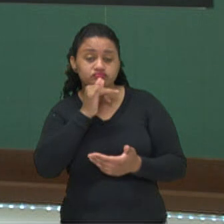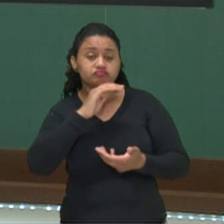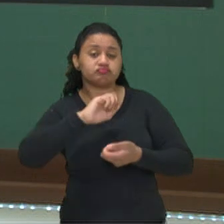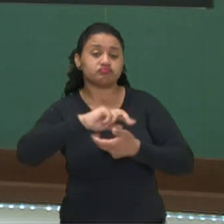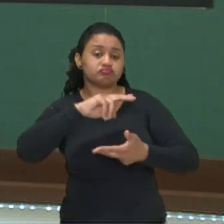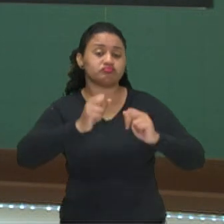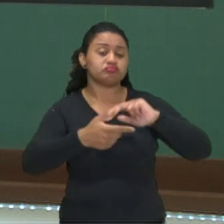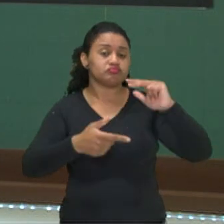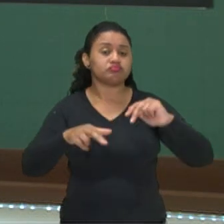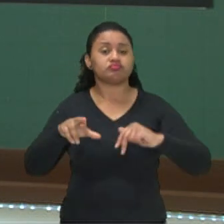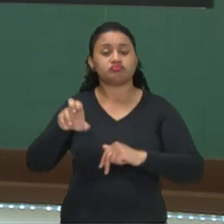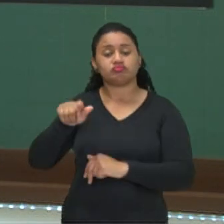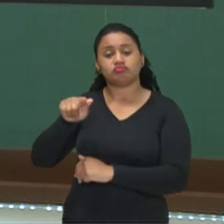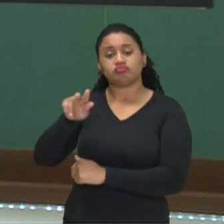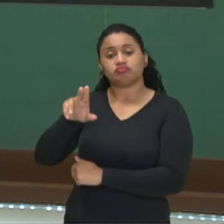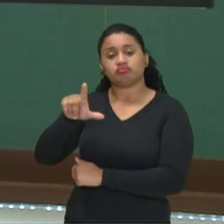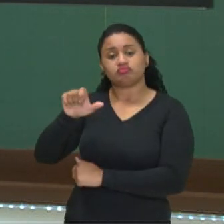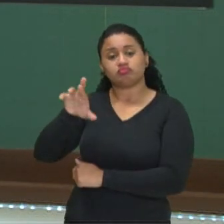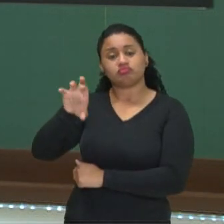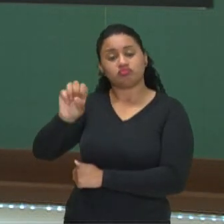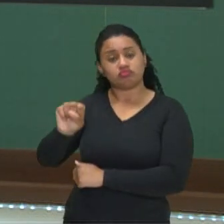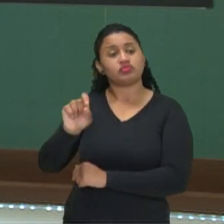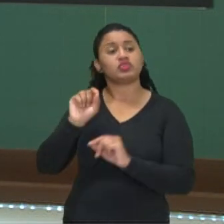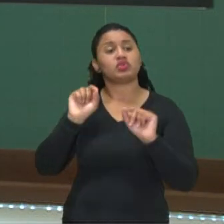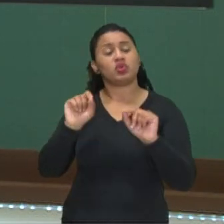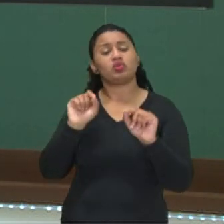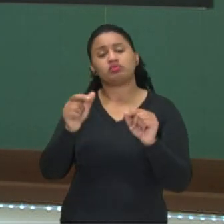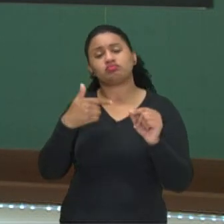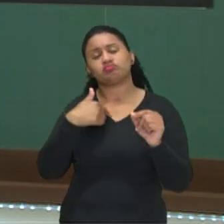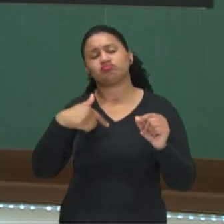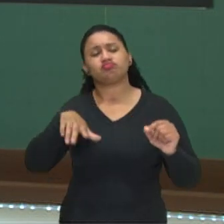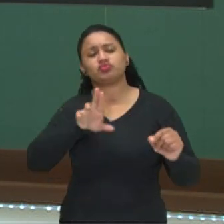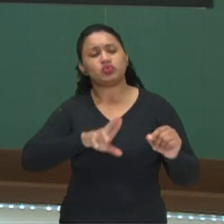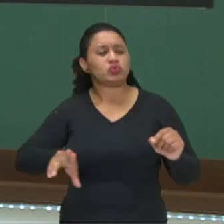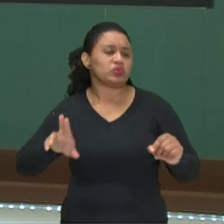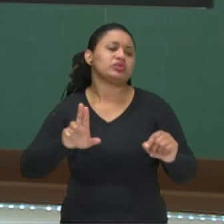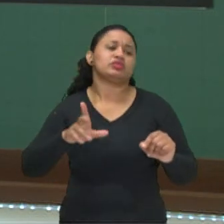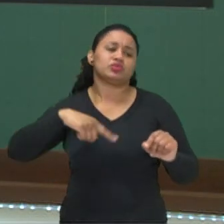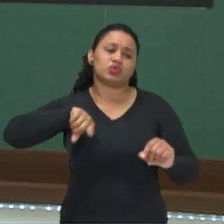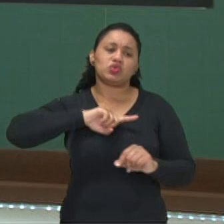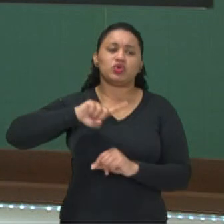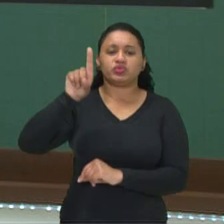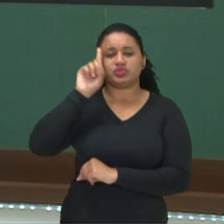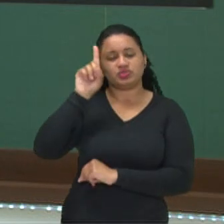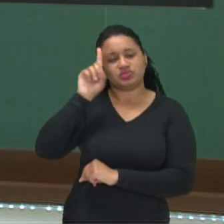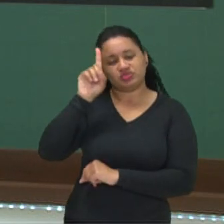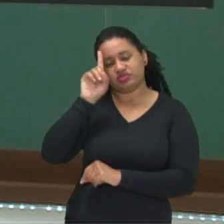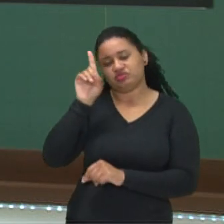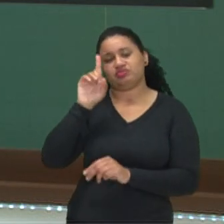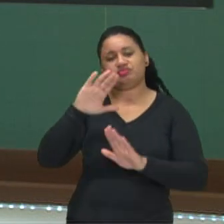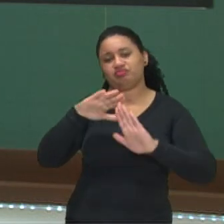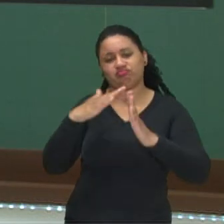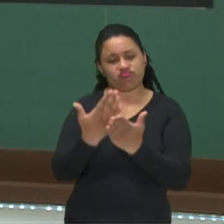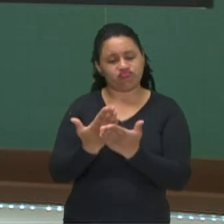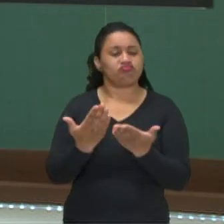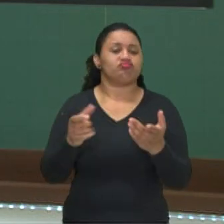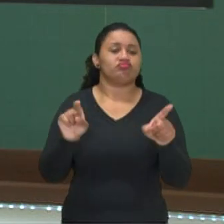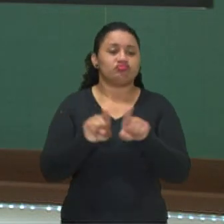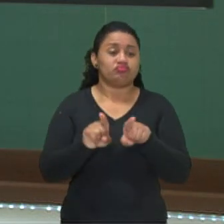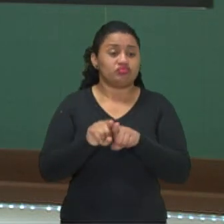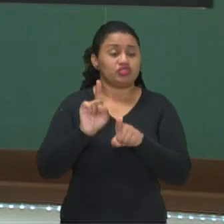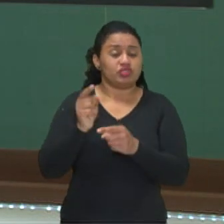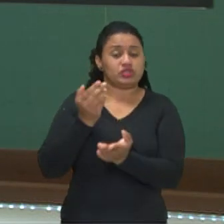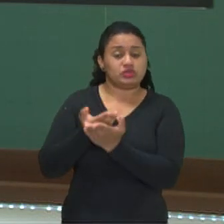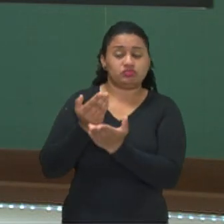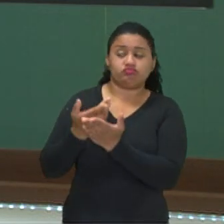poliedros regulares, e que são poliedros que a gente usa muito no nosso dia a dia de sala de aula e que já são